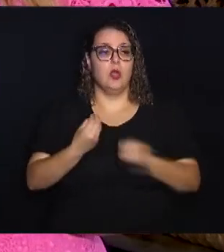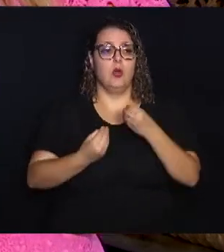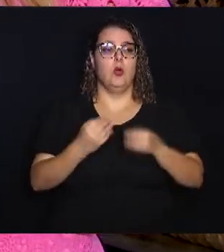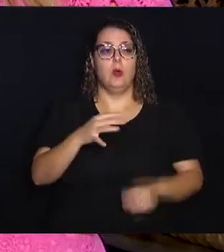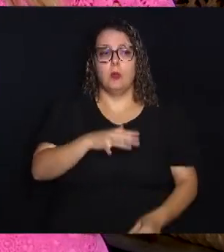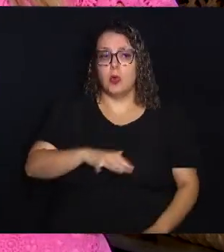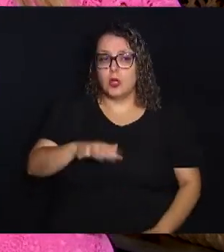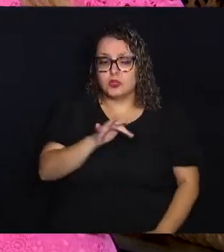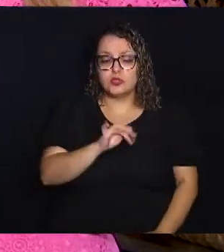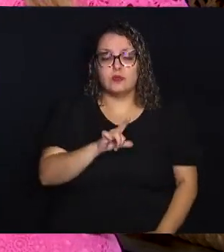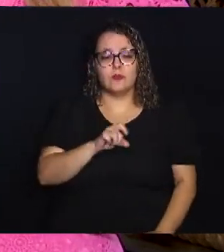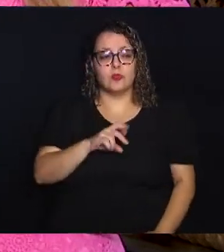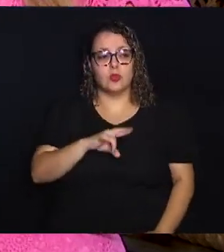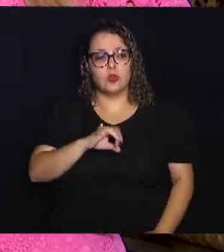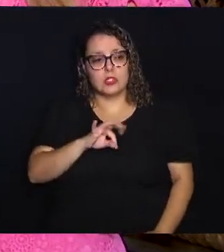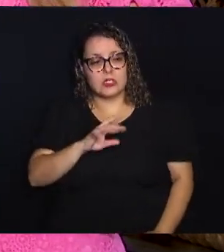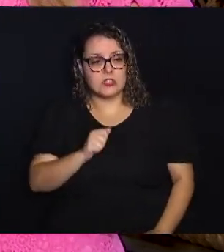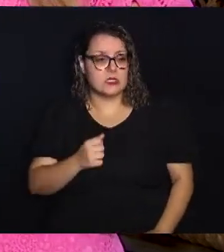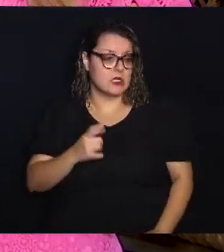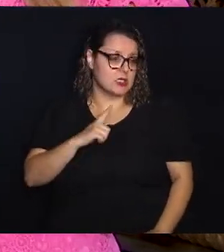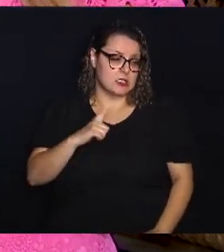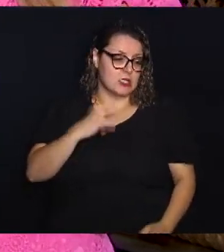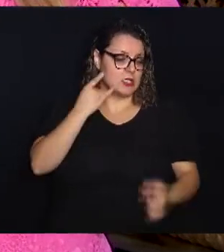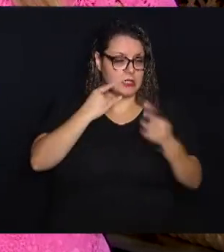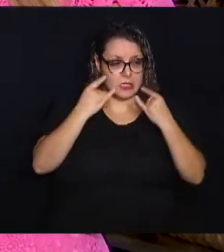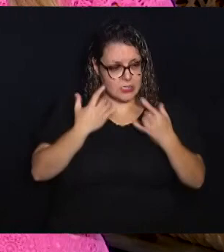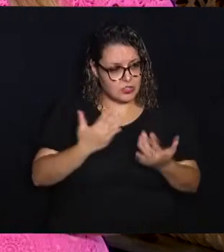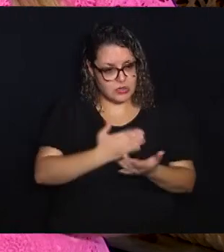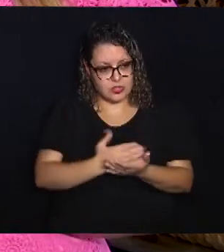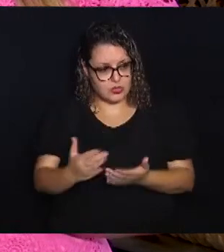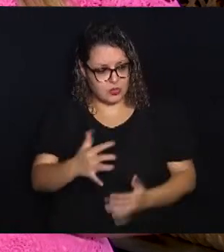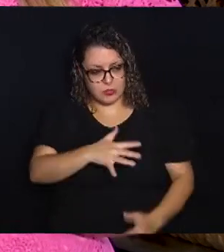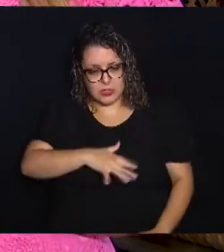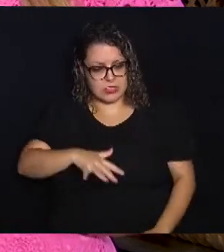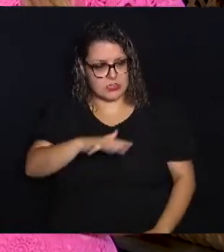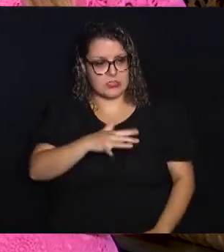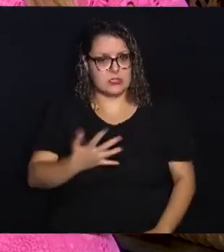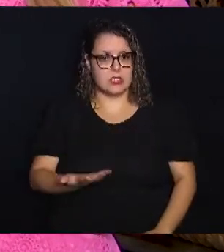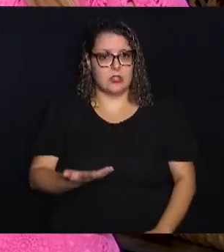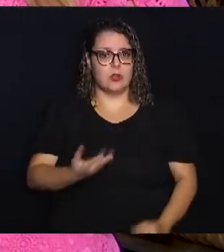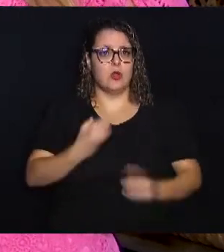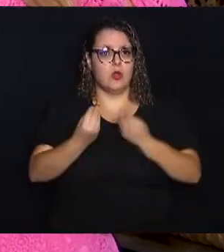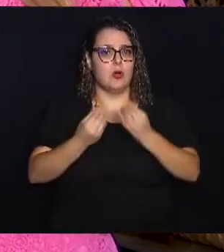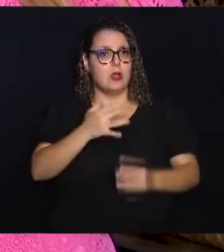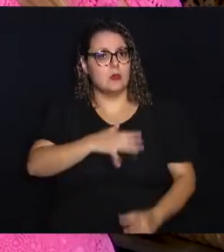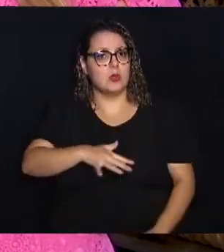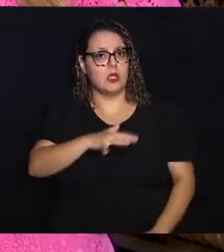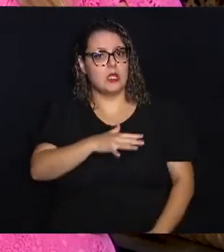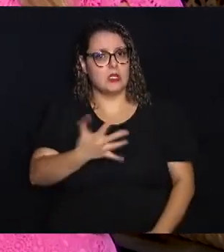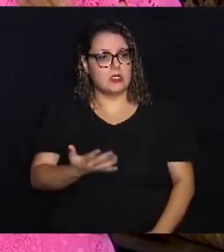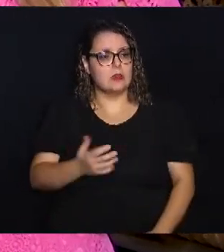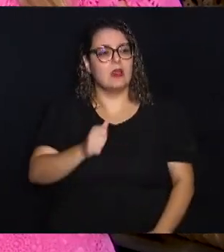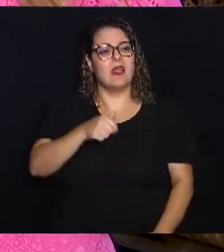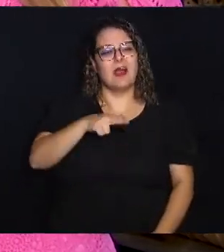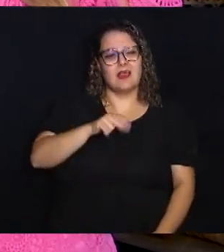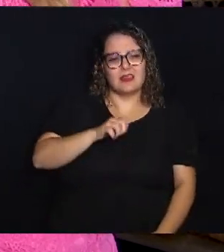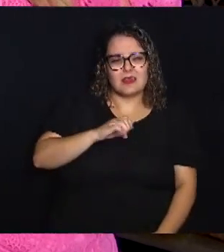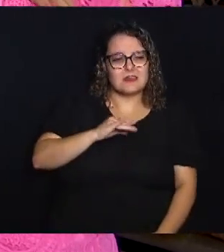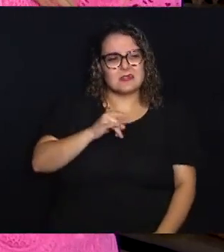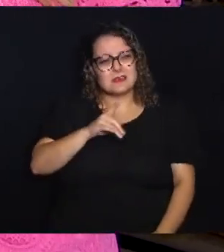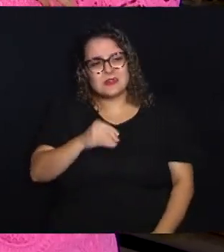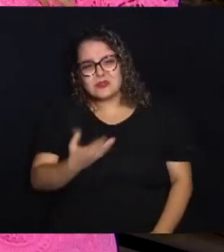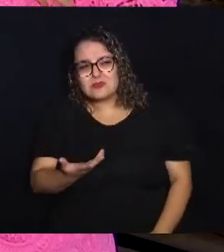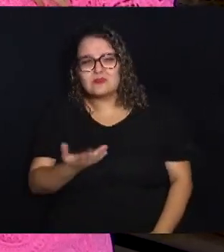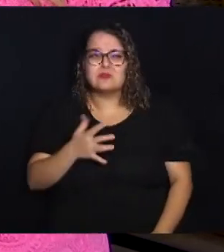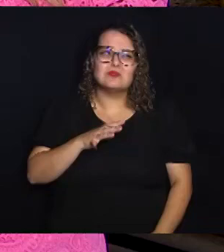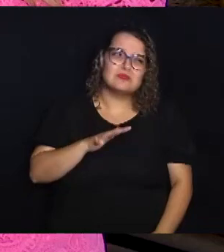é o mercado de florista para quem tem interesse de iniciar nessa área? Como está o mercado? É um mercado